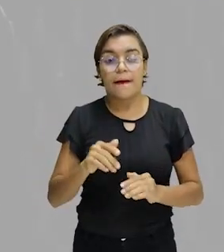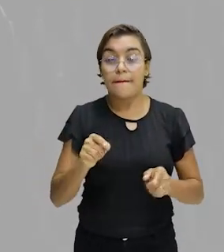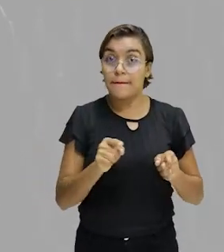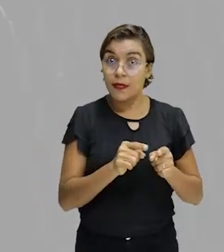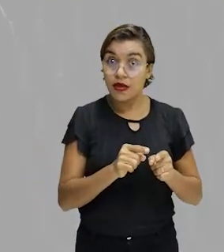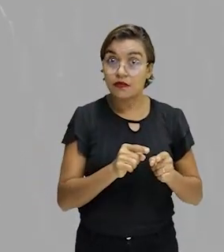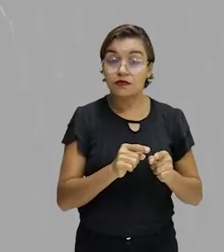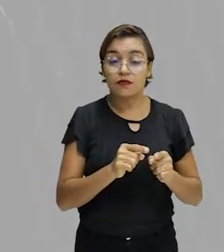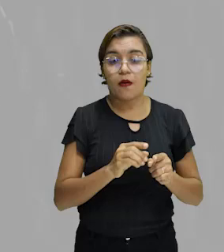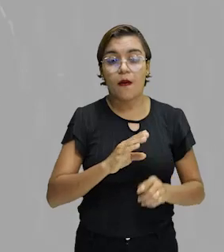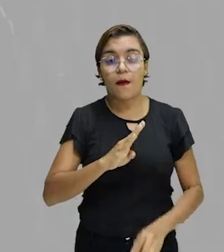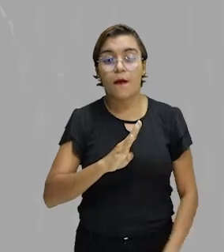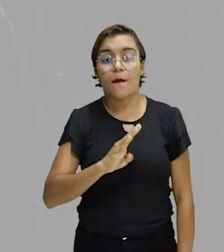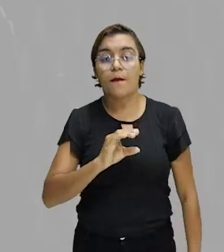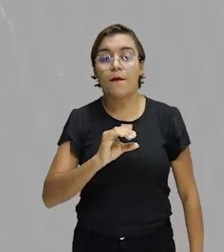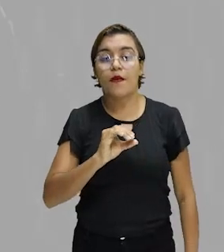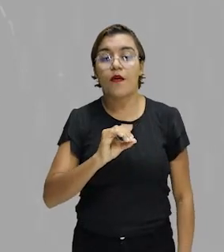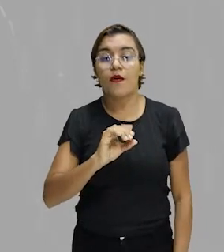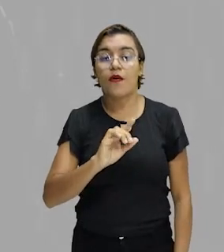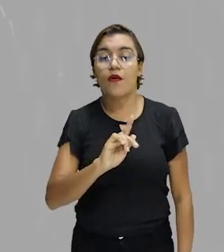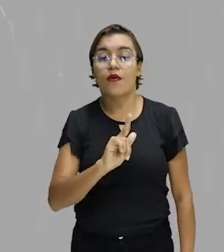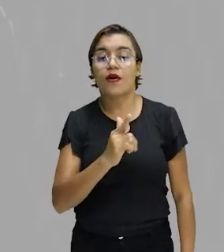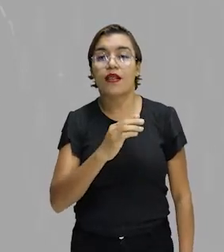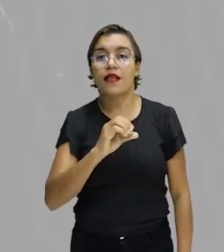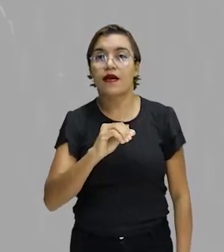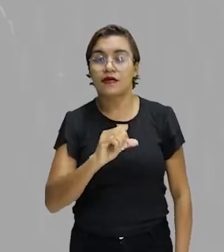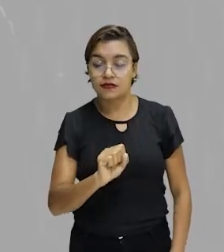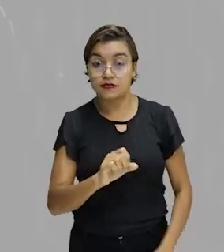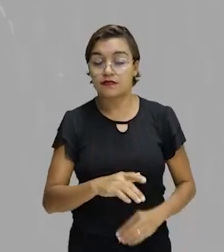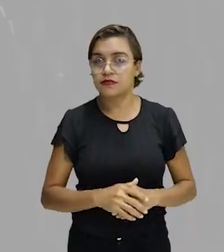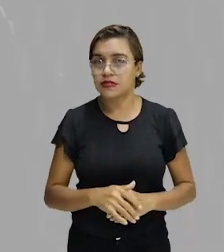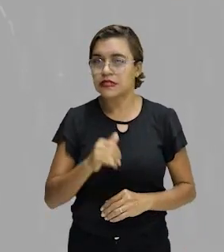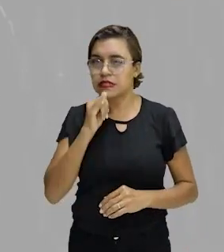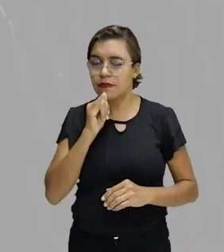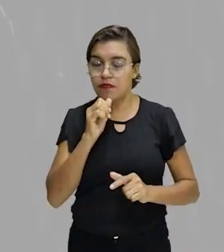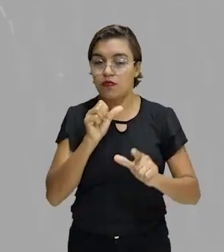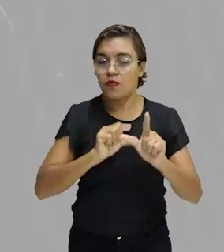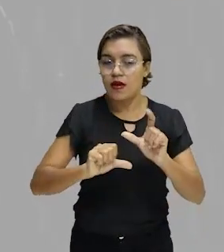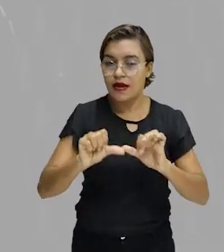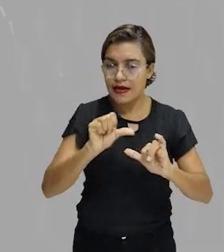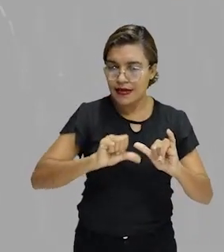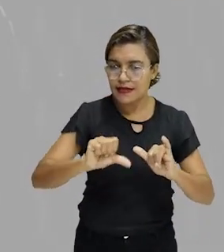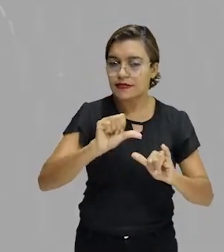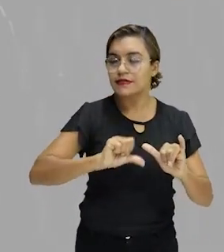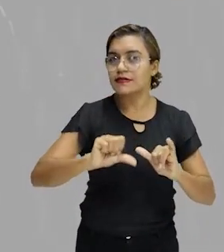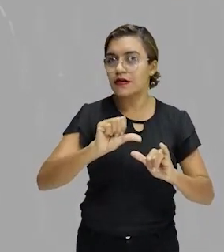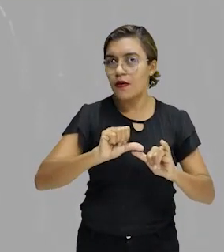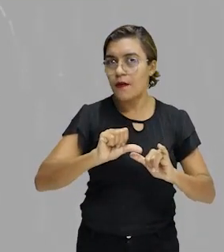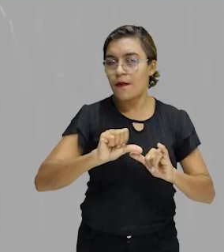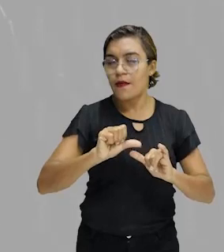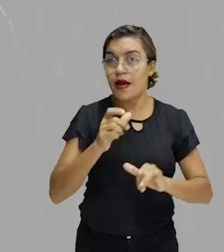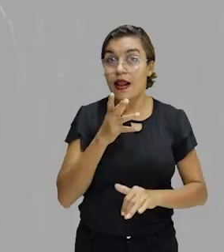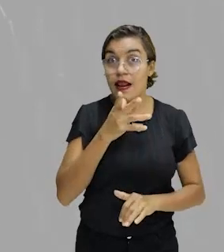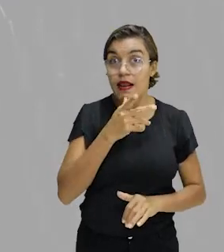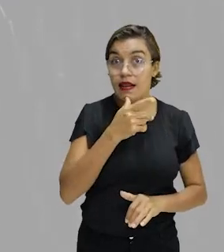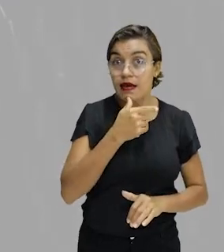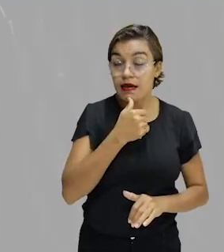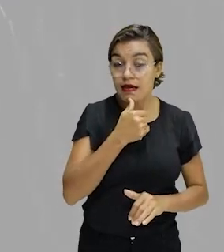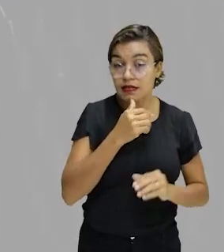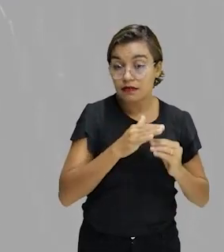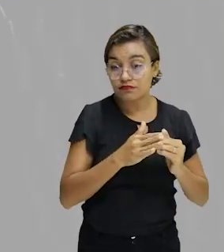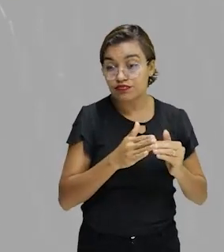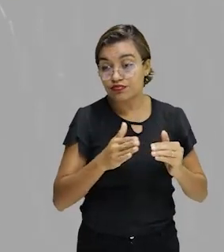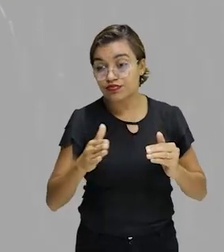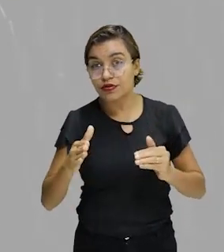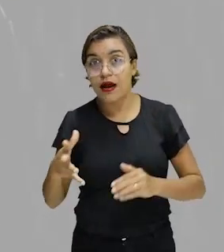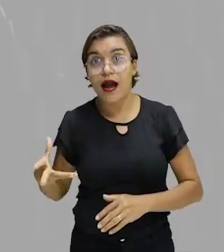mais borbulhamento. Ou seja, da reação mais lenta para a reação mais rápida. É o que ele quer no